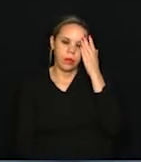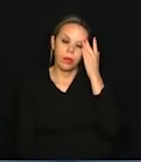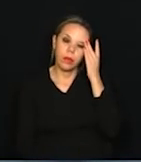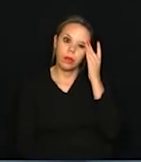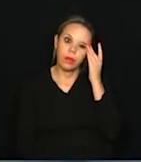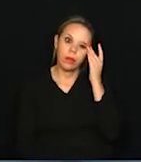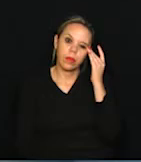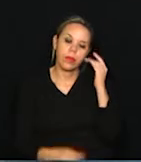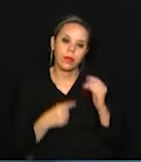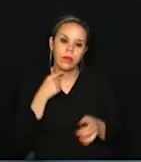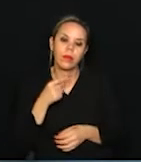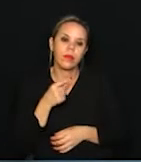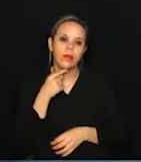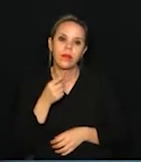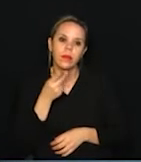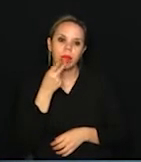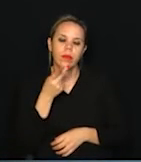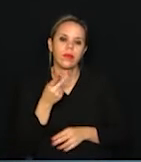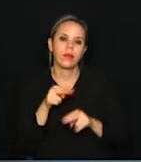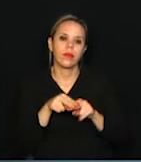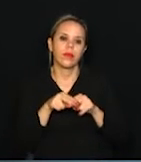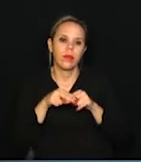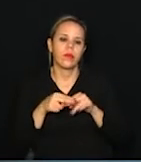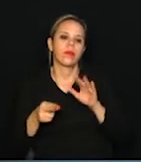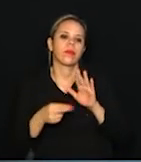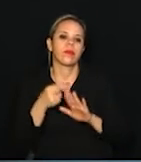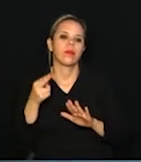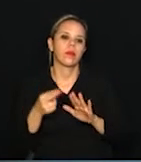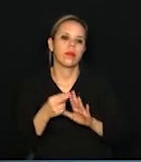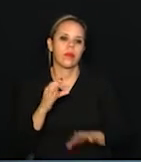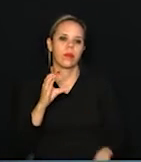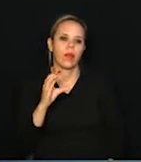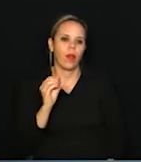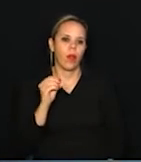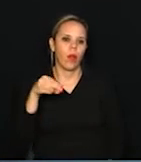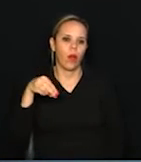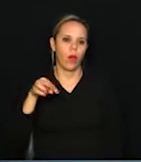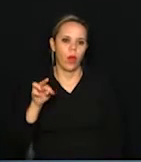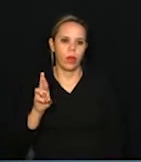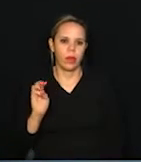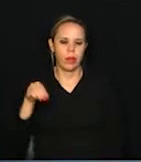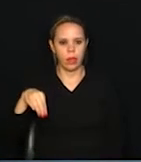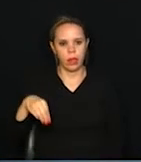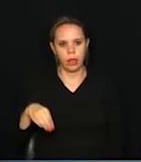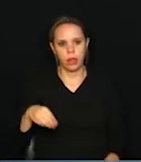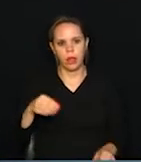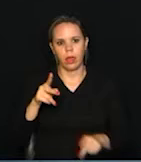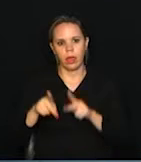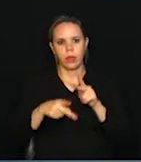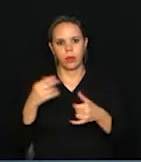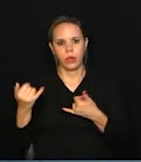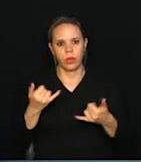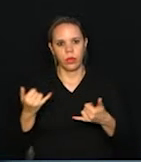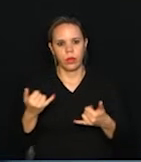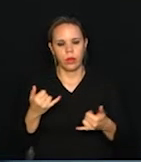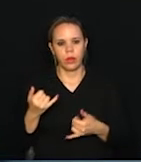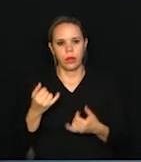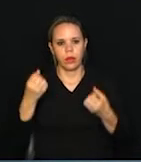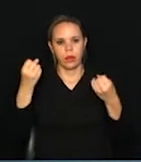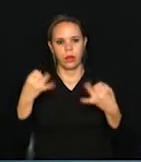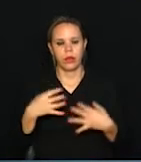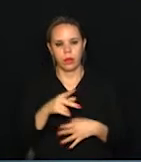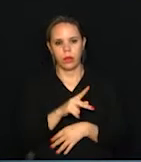Um dos questionamentos é, em função da resolução do CONTRAN, a população, como foi esclarecido pelo presidente